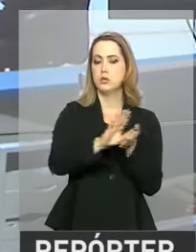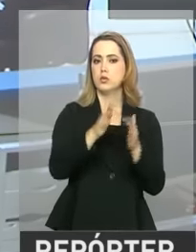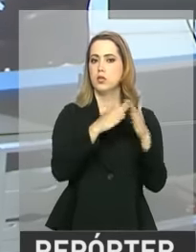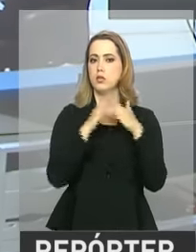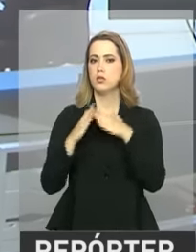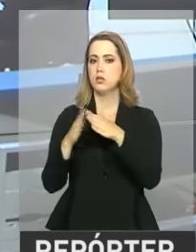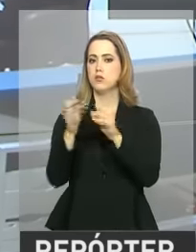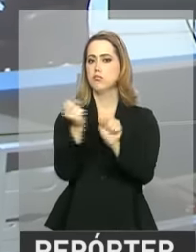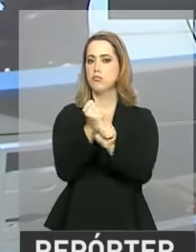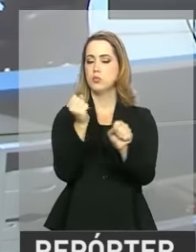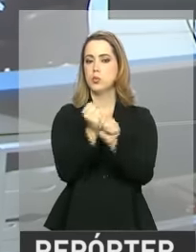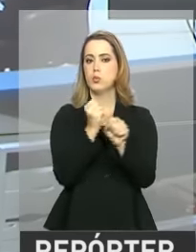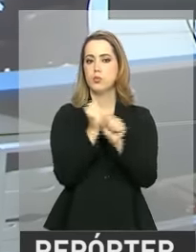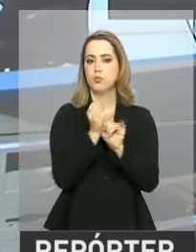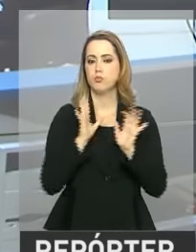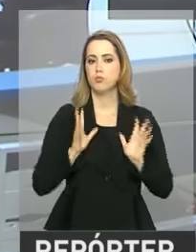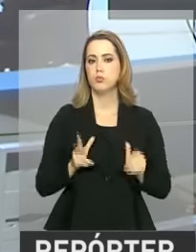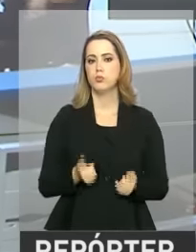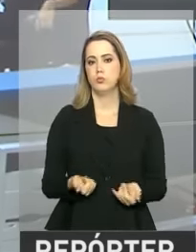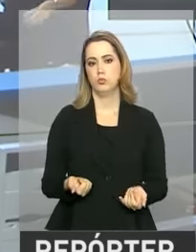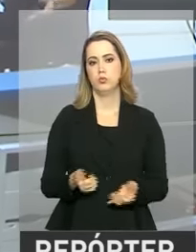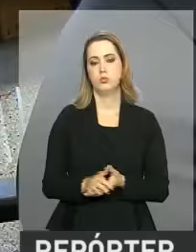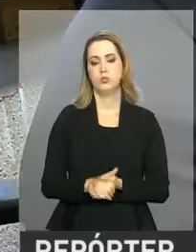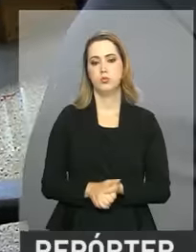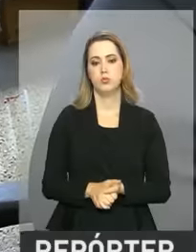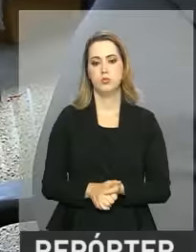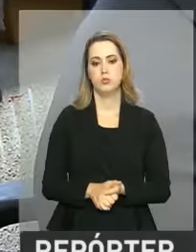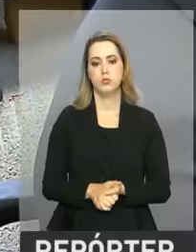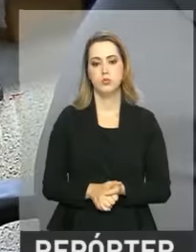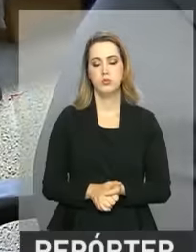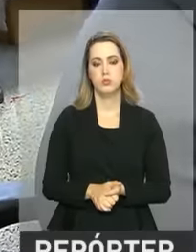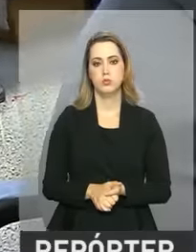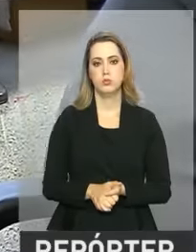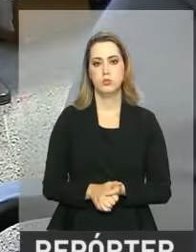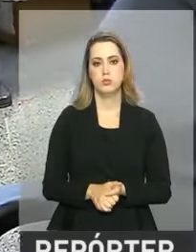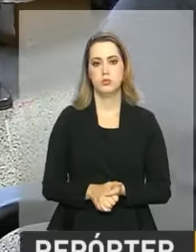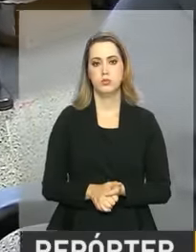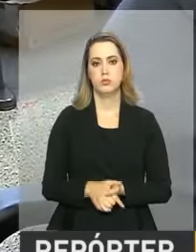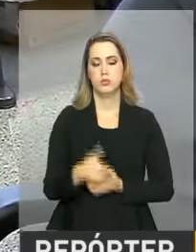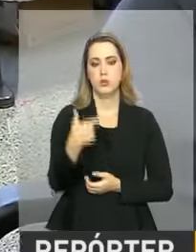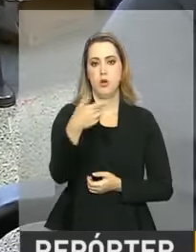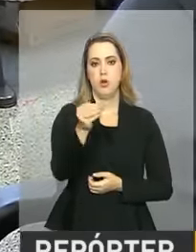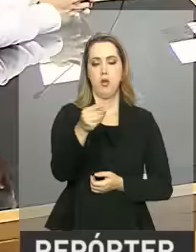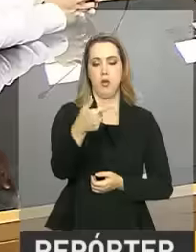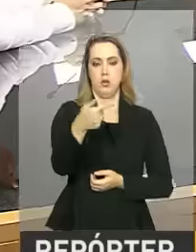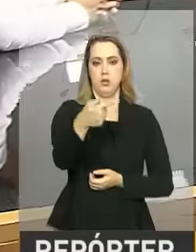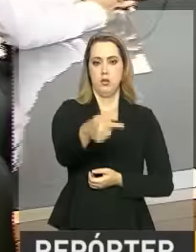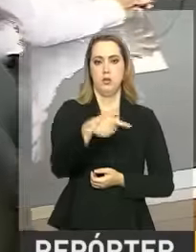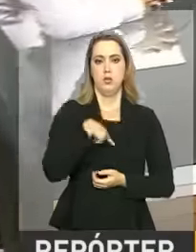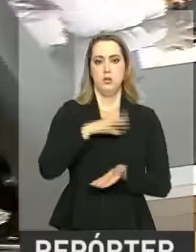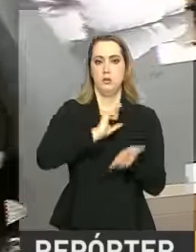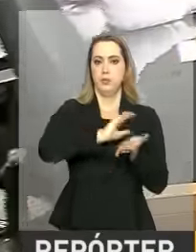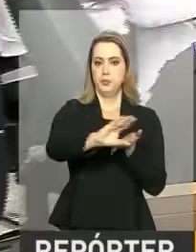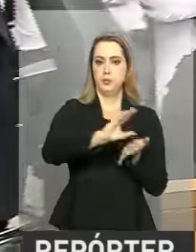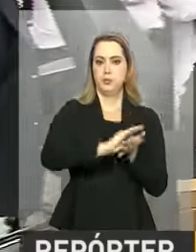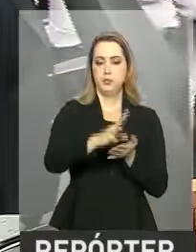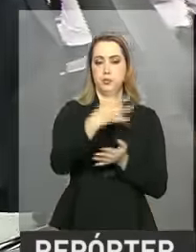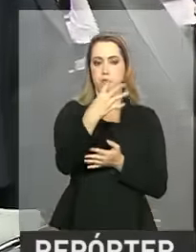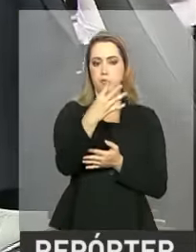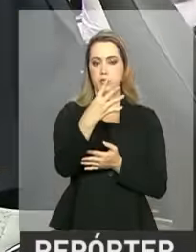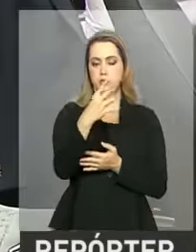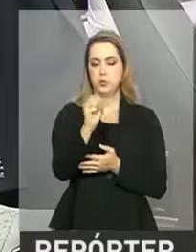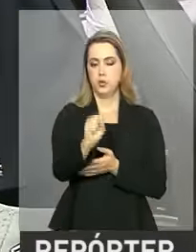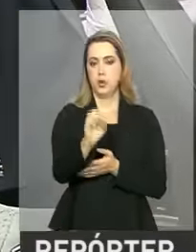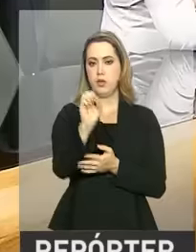habitação, infraestrutura e saneamento básico. Para 2017, foram destinados quase